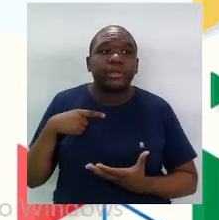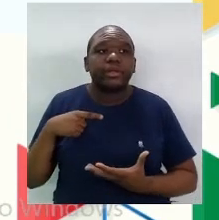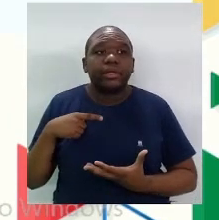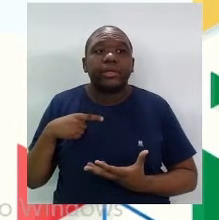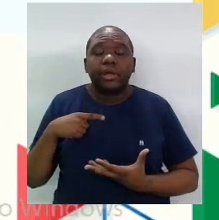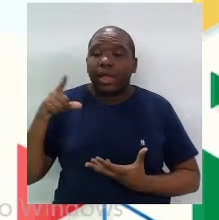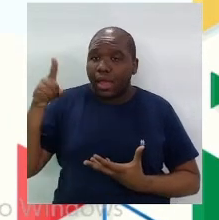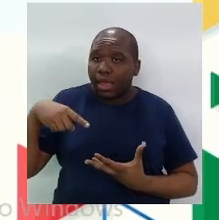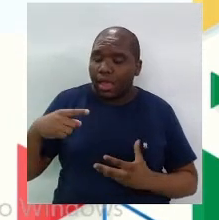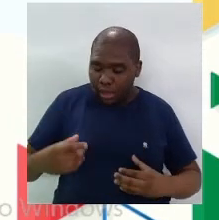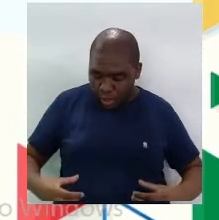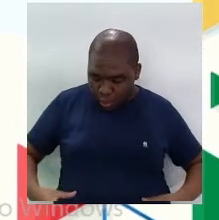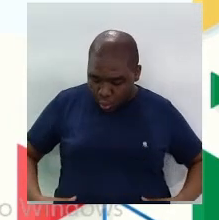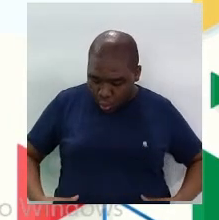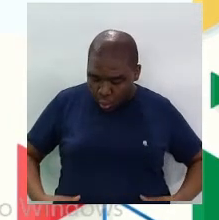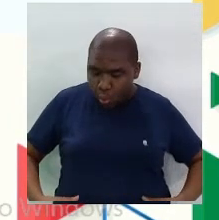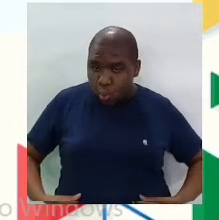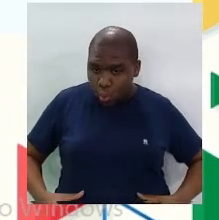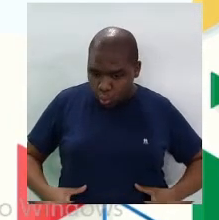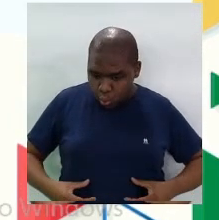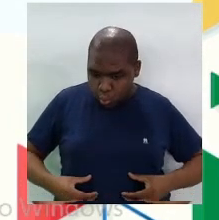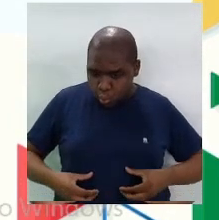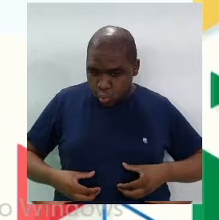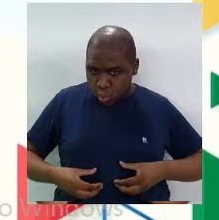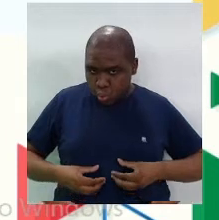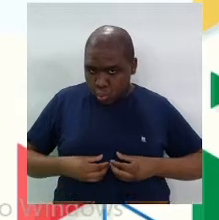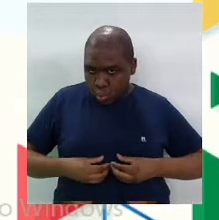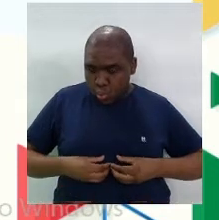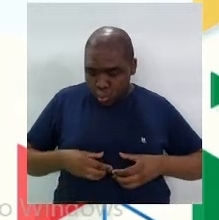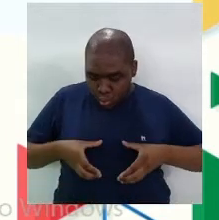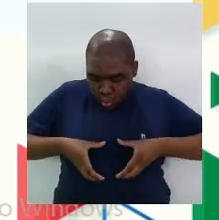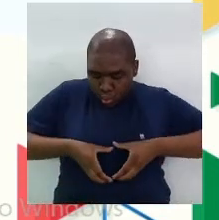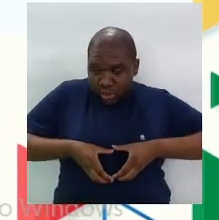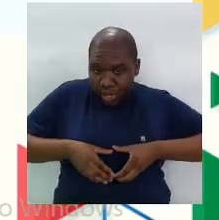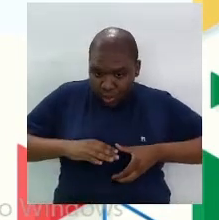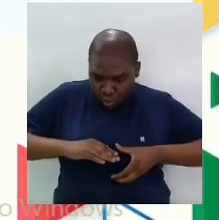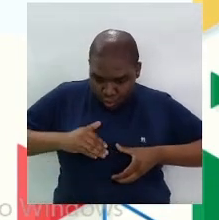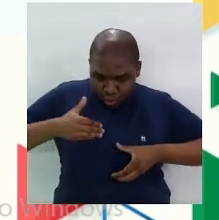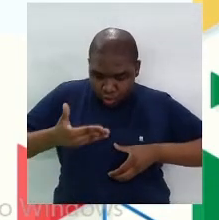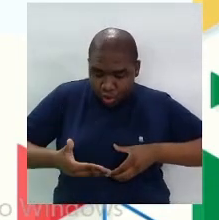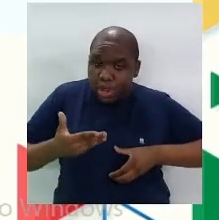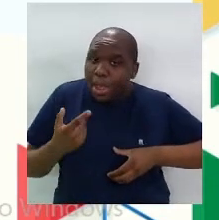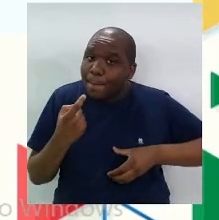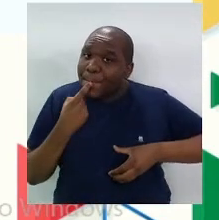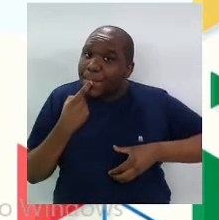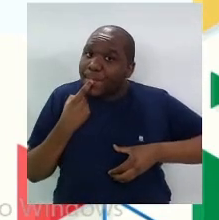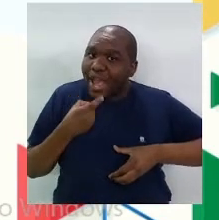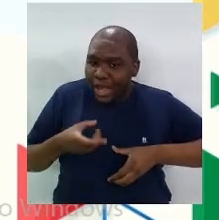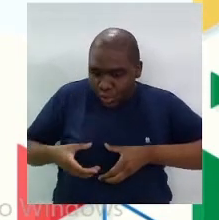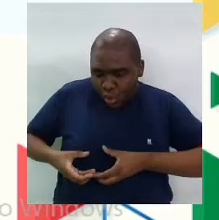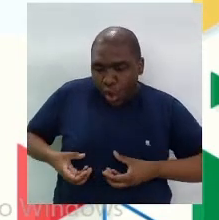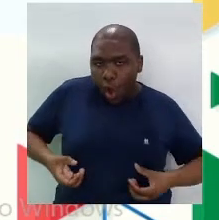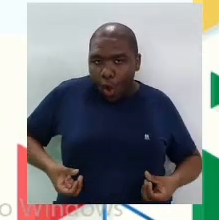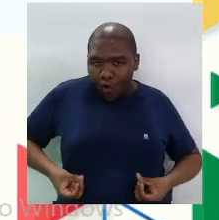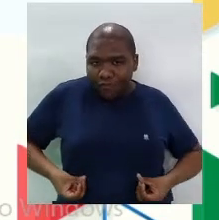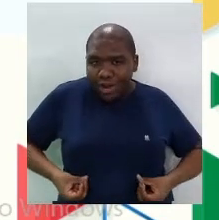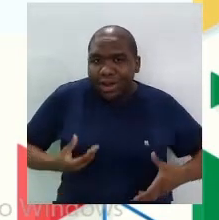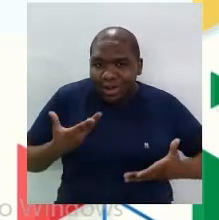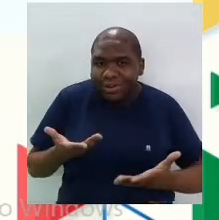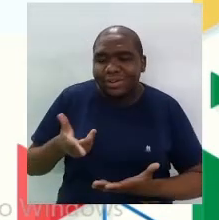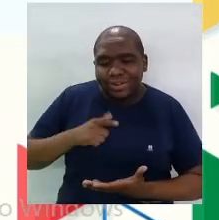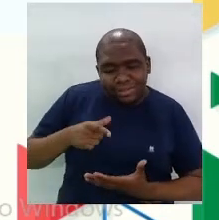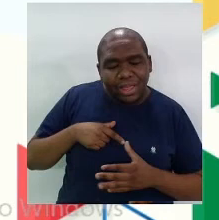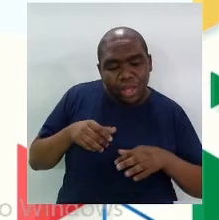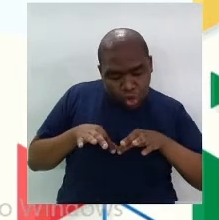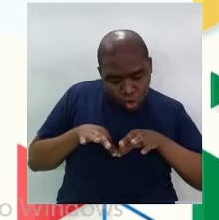uma extremidade que atravessa a parede do útero e a outra que se abre próximo à do ovário e